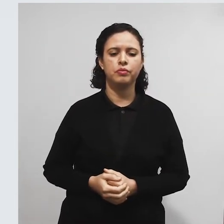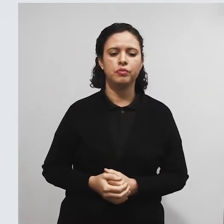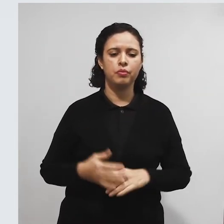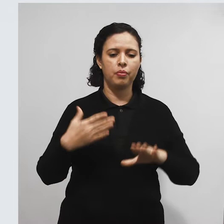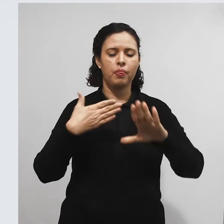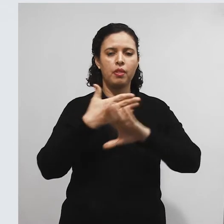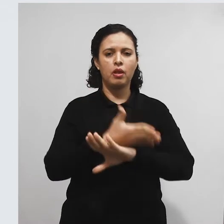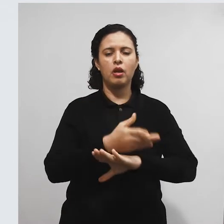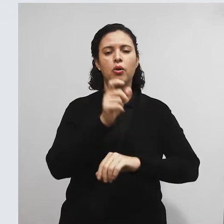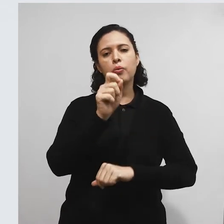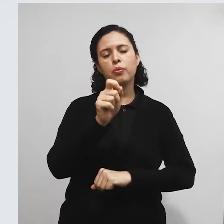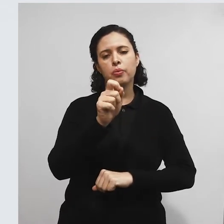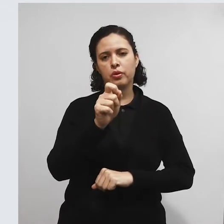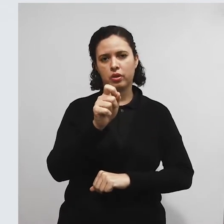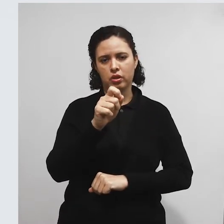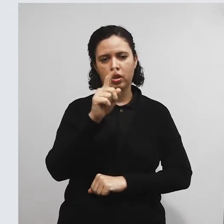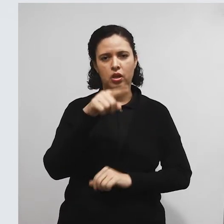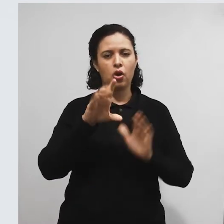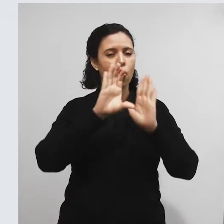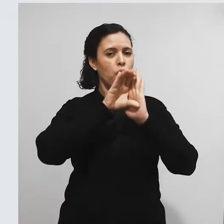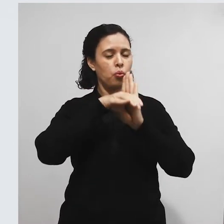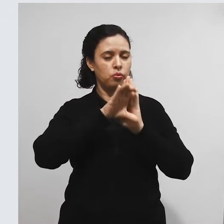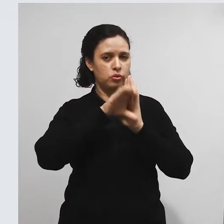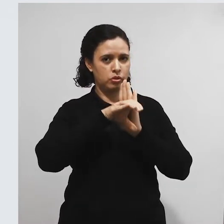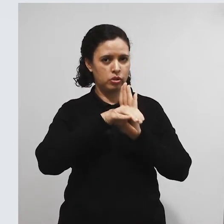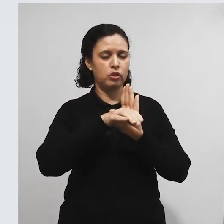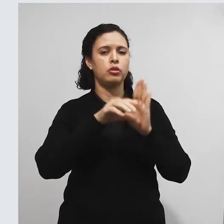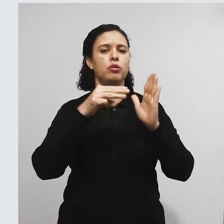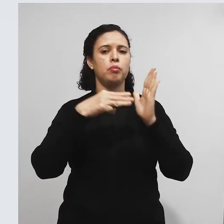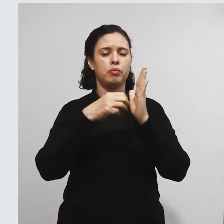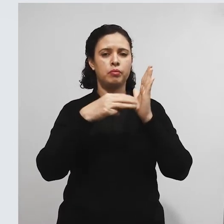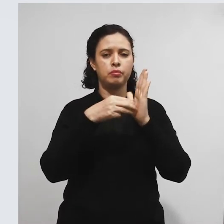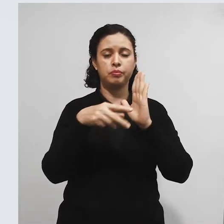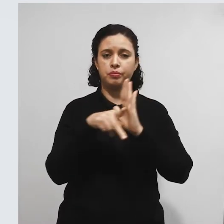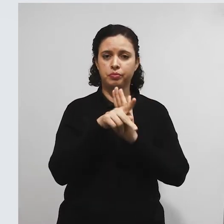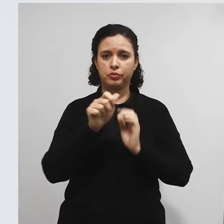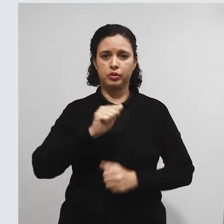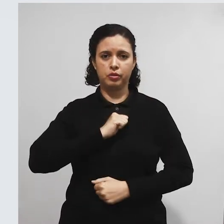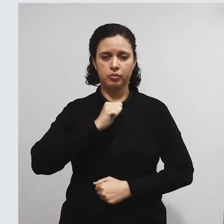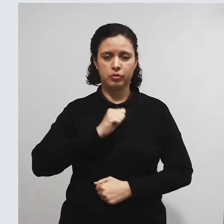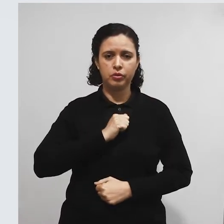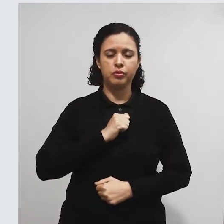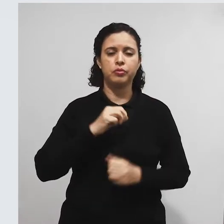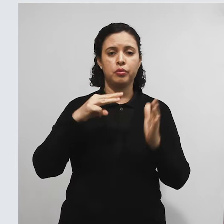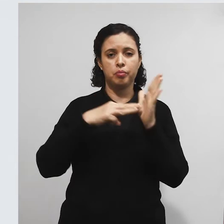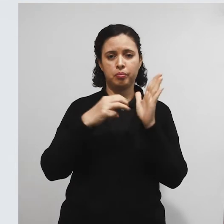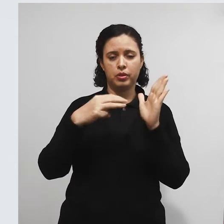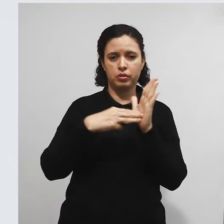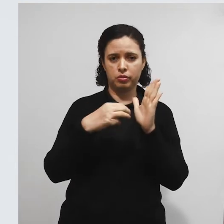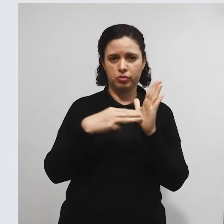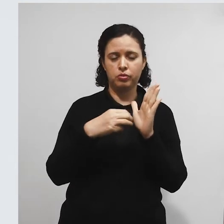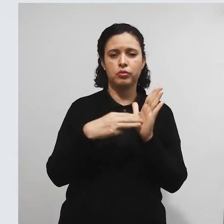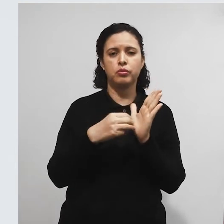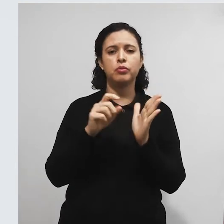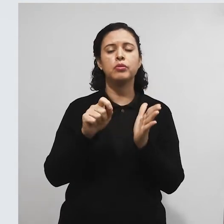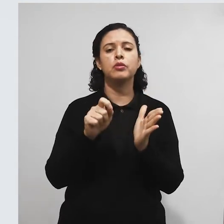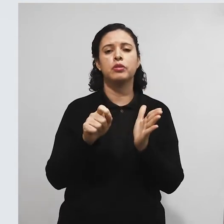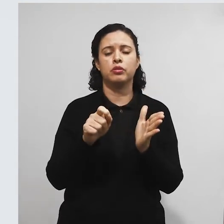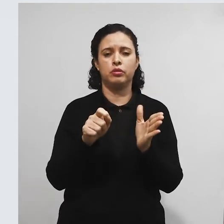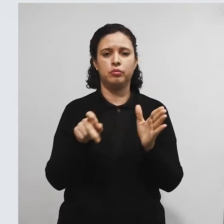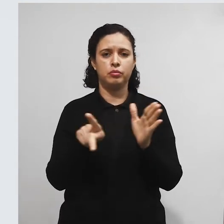Entramos agora aqui na questão de conceitos e métodos da antropologia. O método por excelência